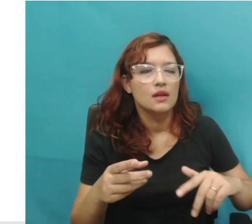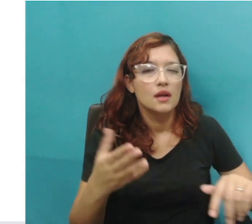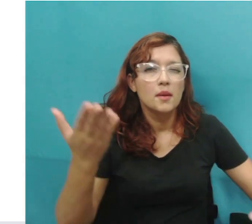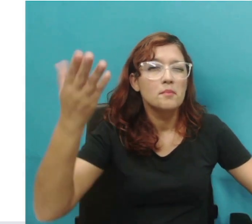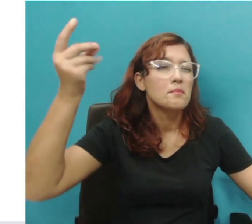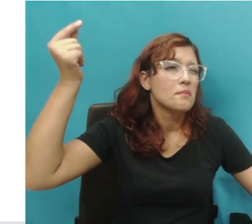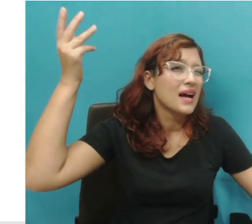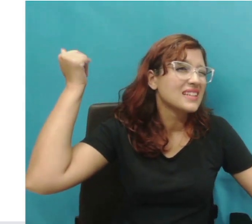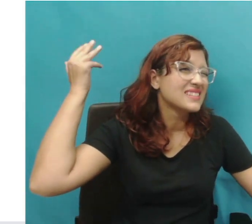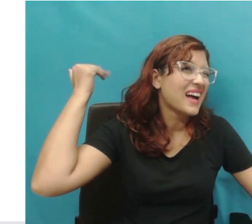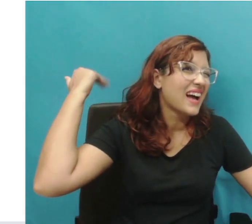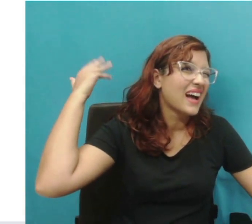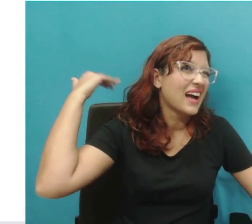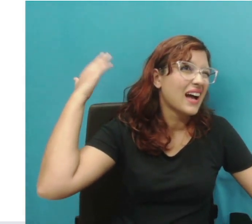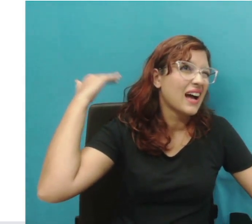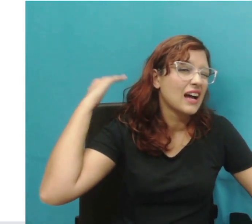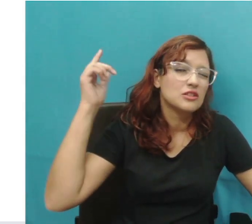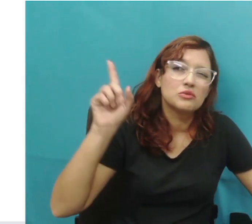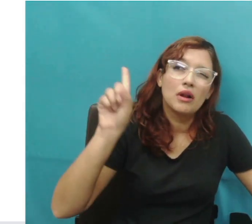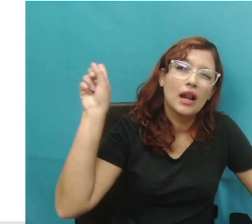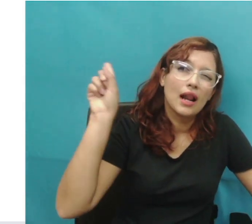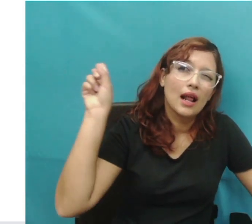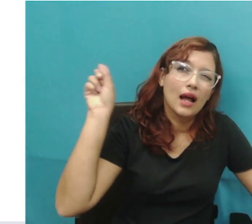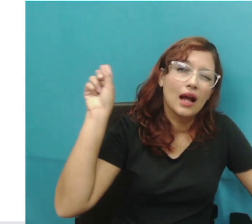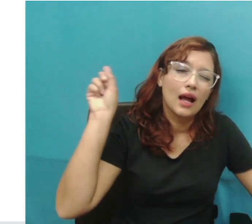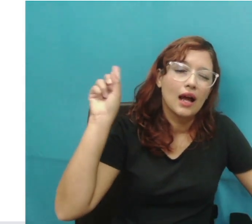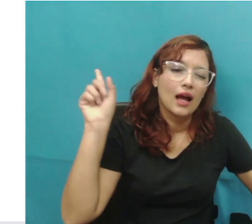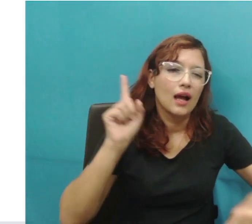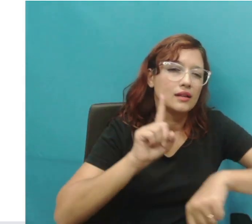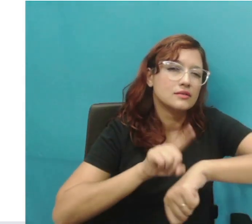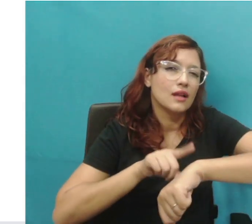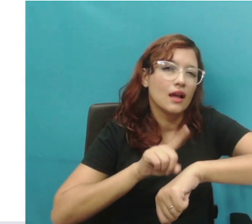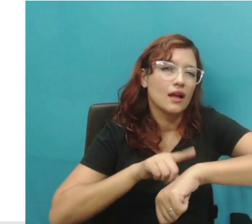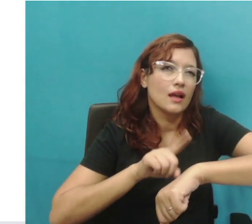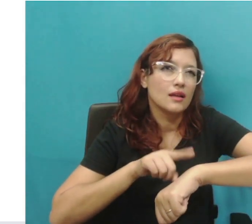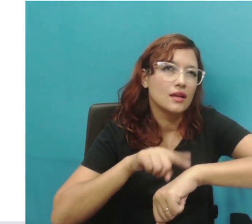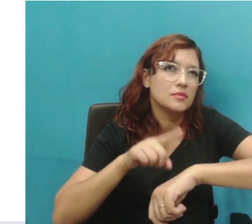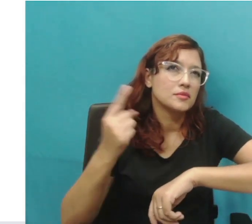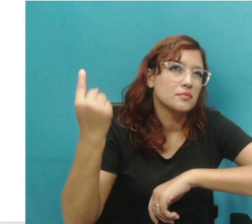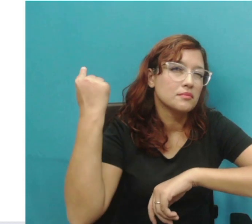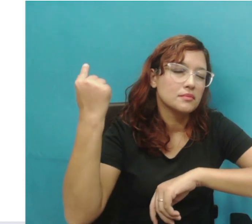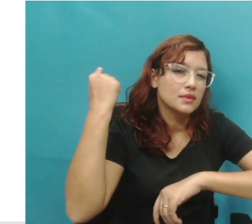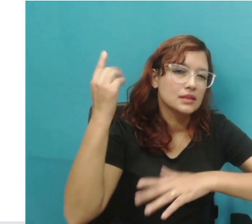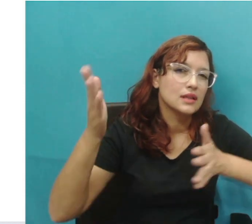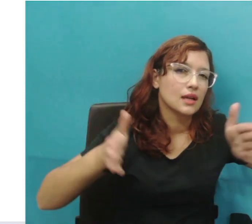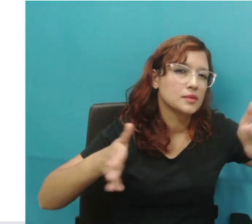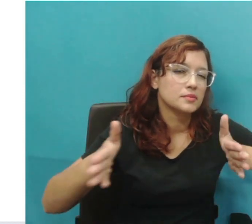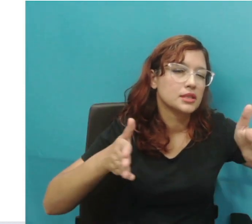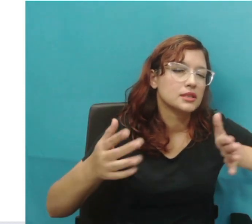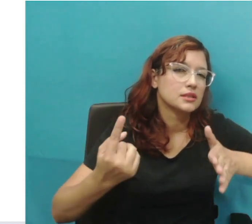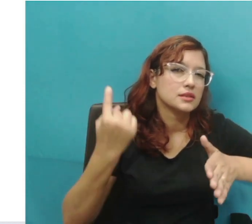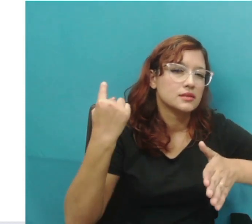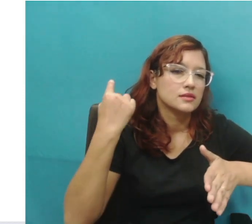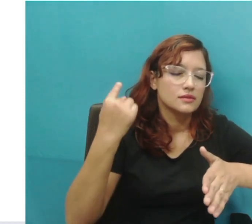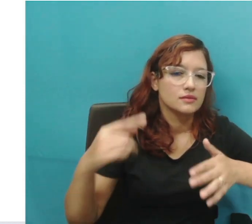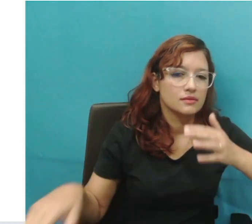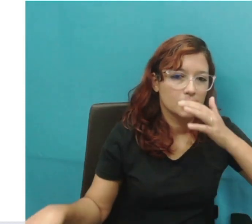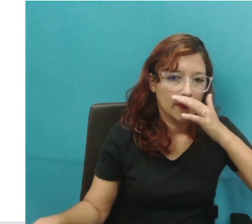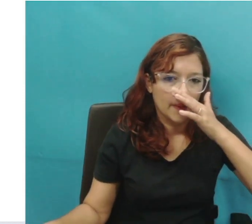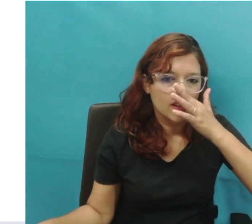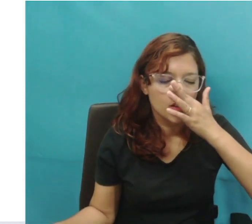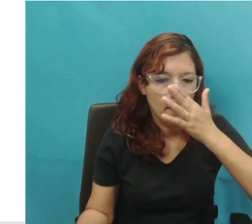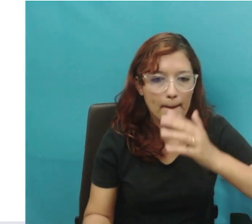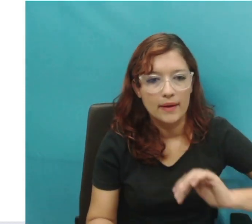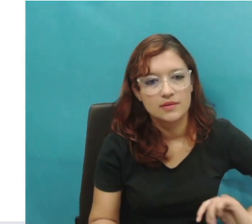Que também tem a ver com o passado. Olha, naquele tempo.